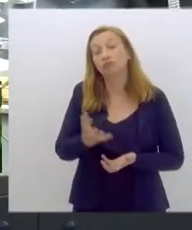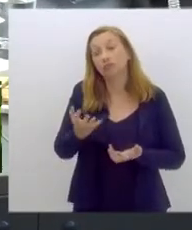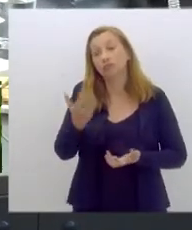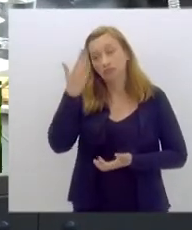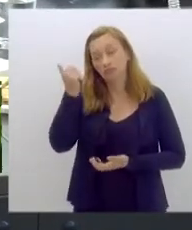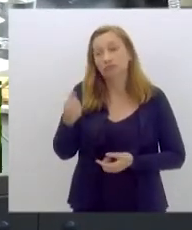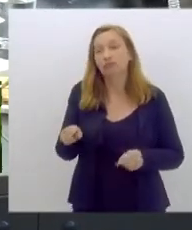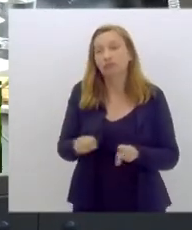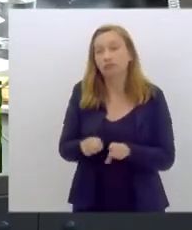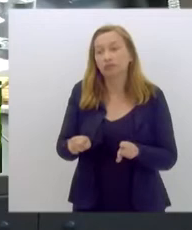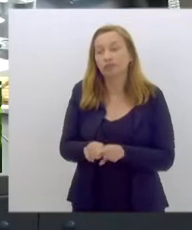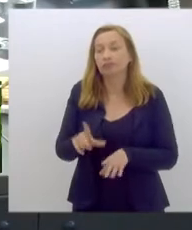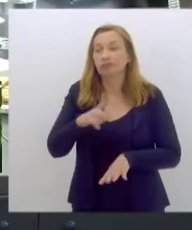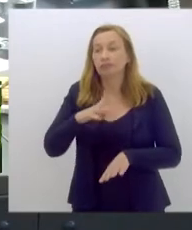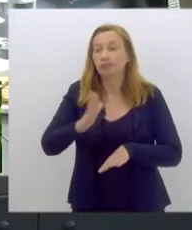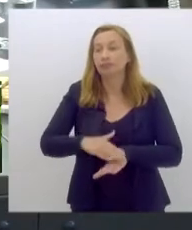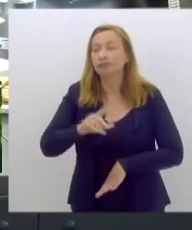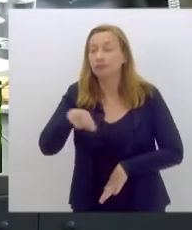se também